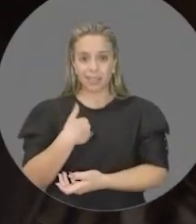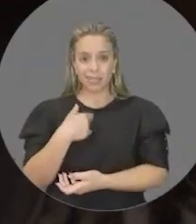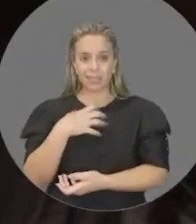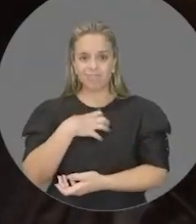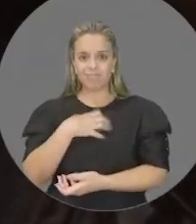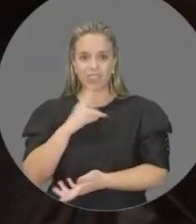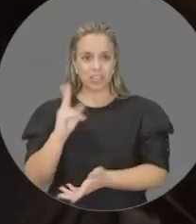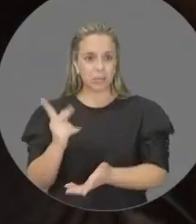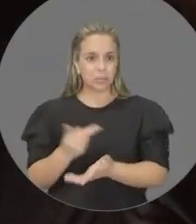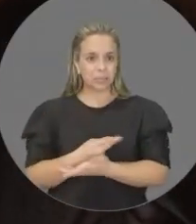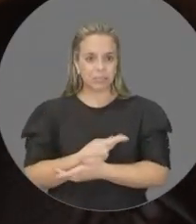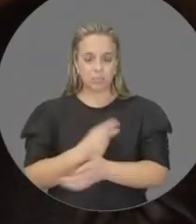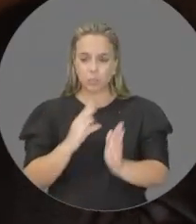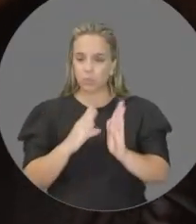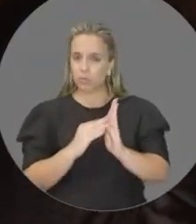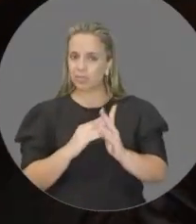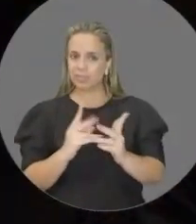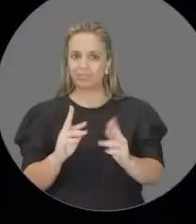estou antiquada.